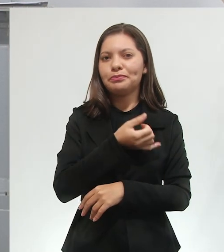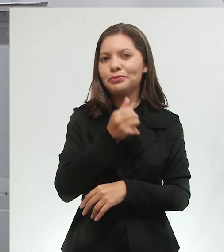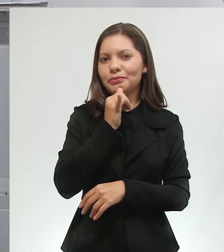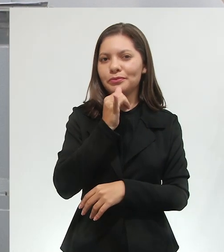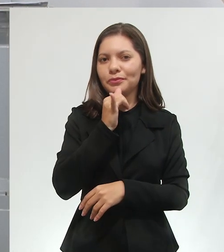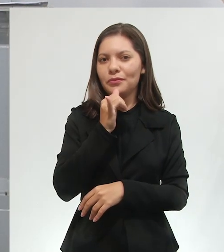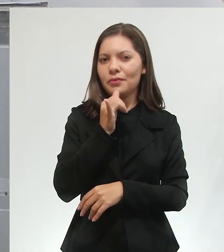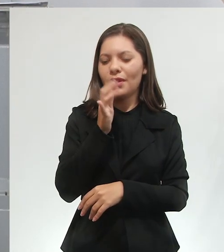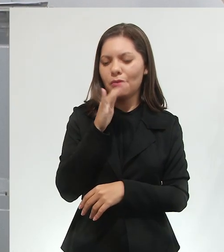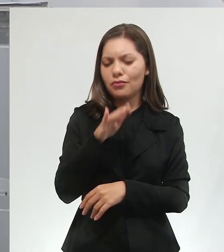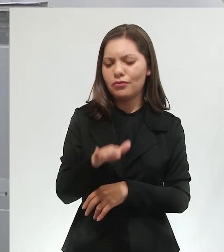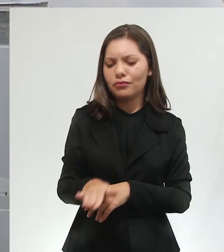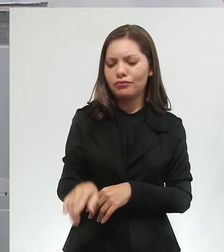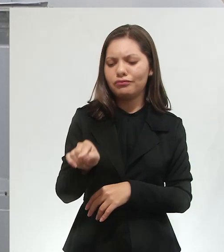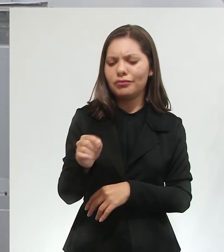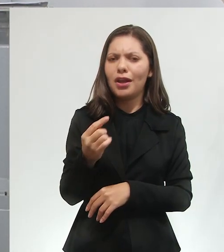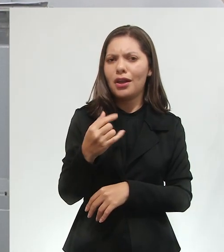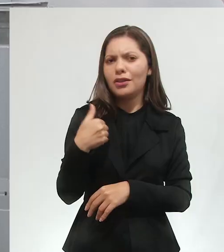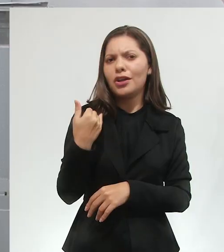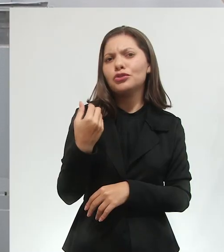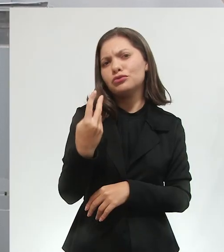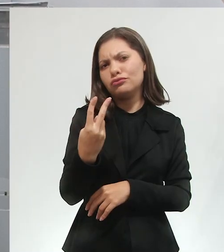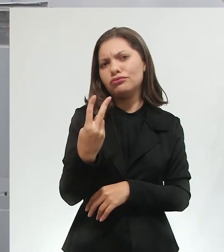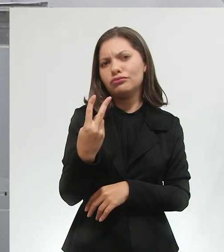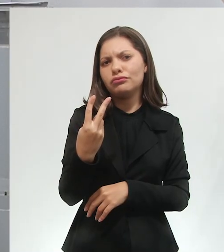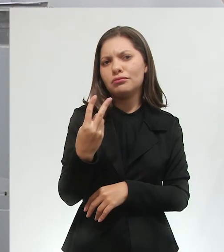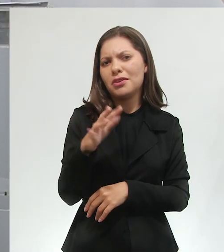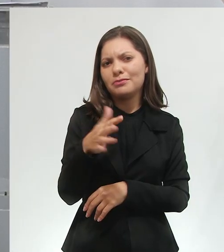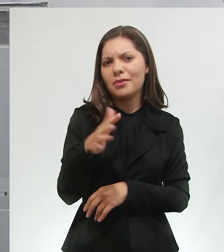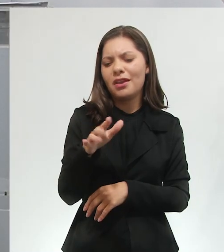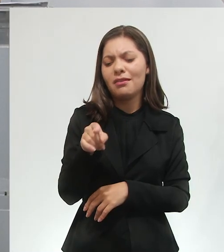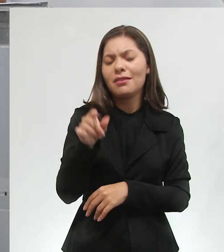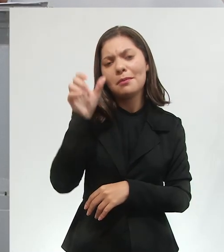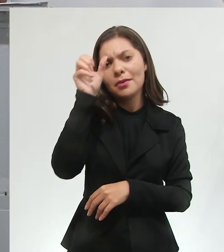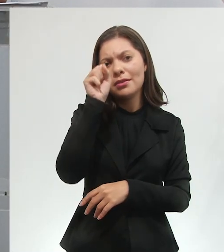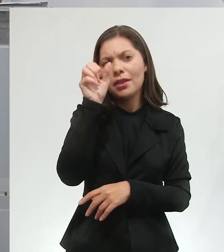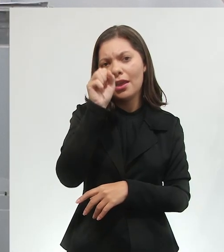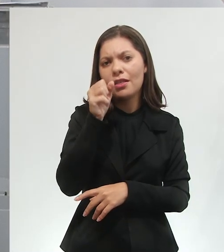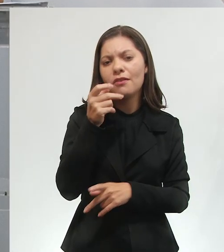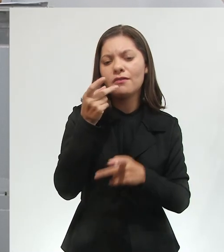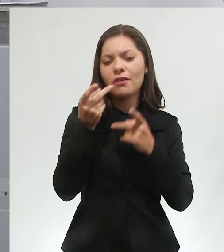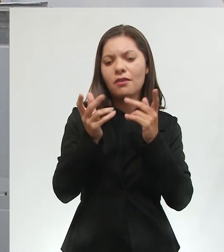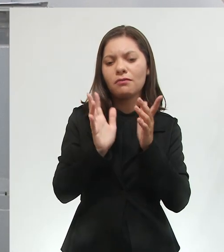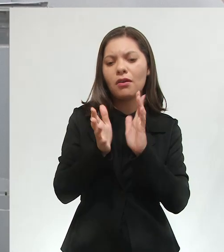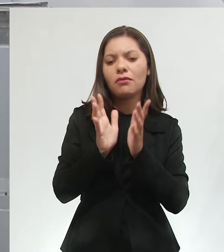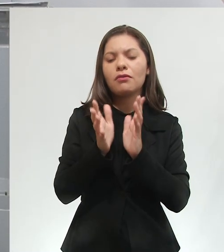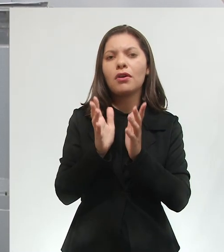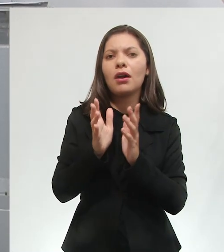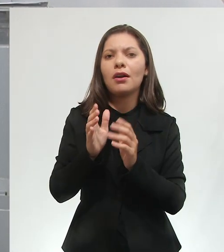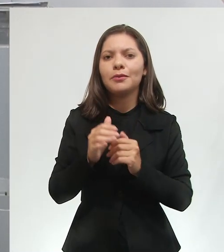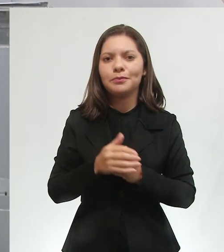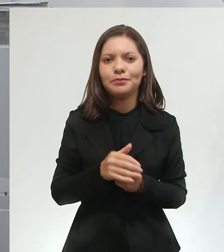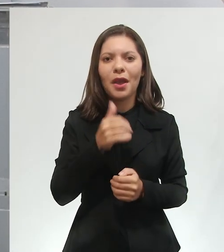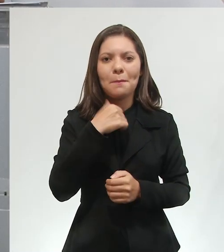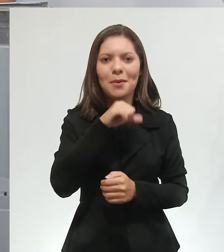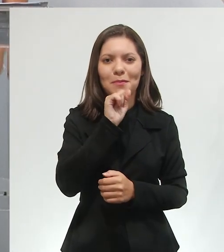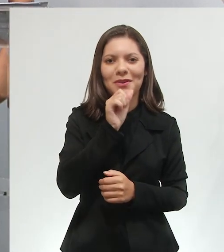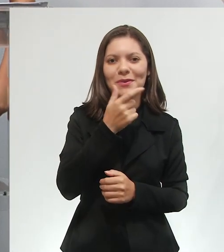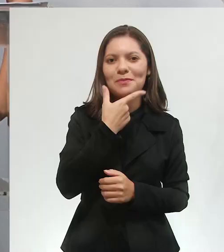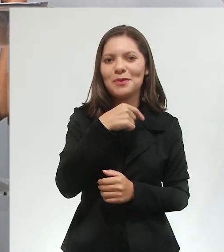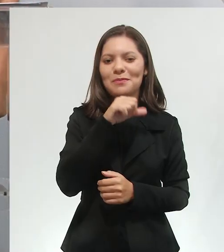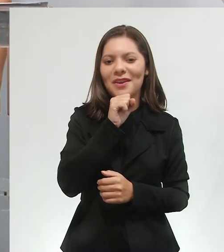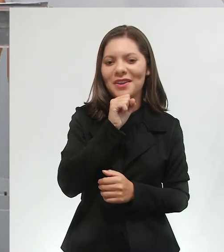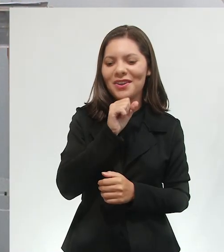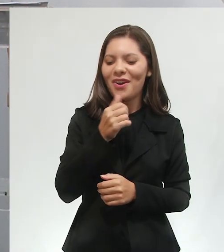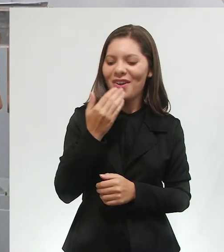né? 2 aninhos, 3 aninhos, que está aprendendo a primeira fala, né? E os pais chegam todos orgulhosos e falam: olha como é